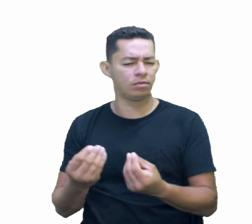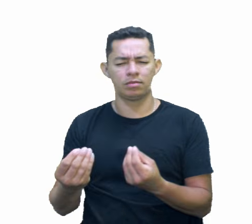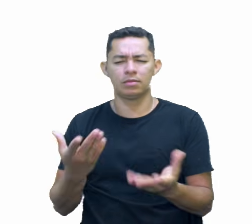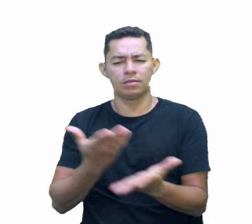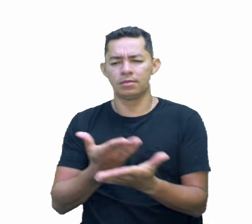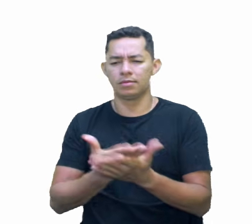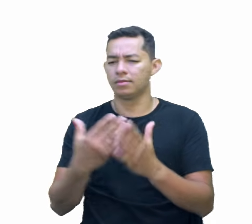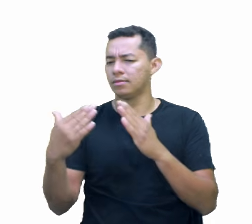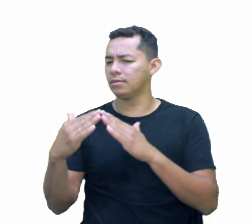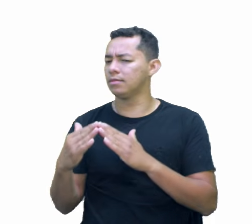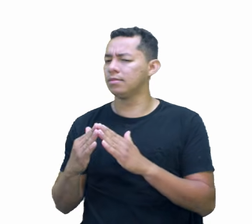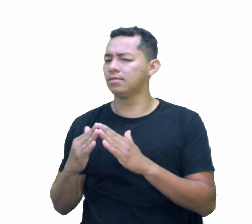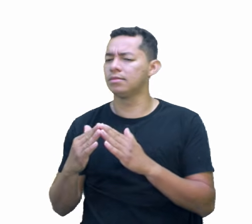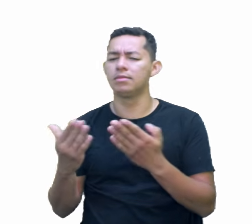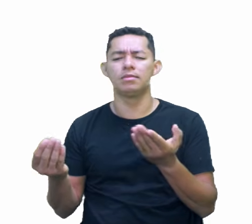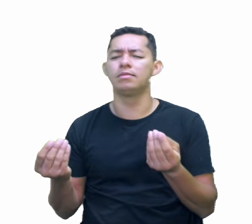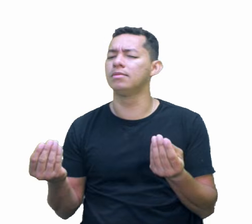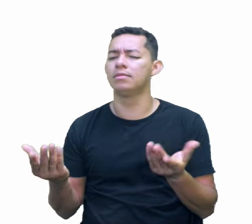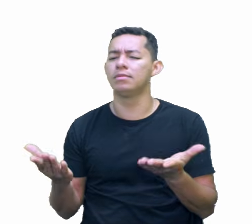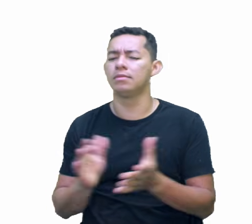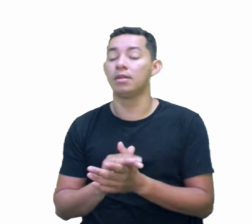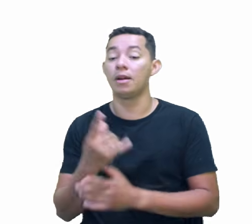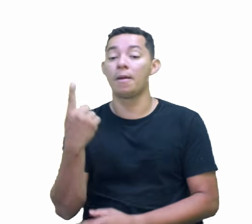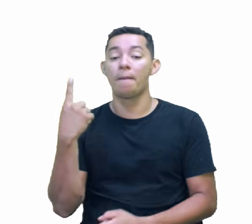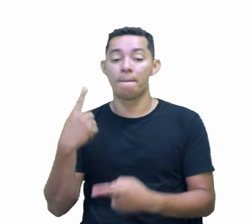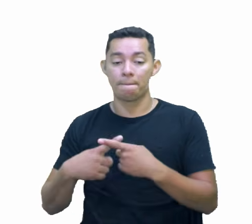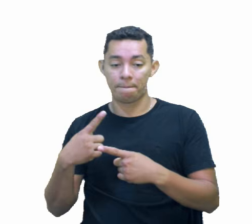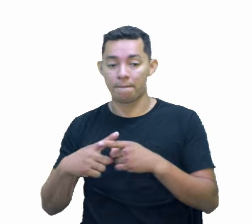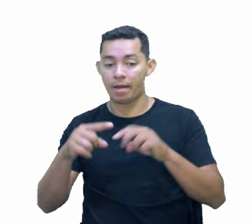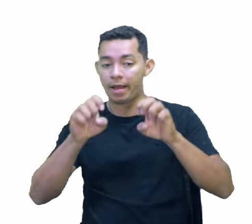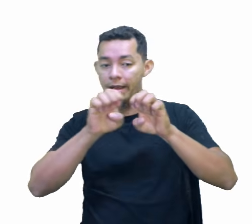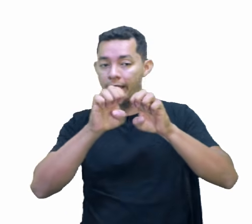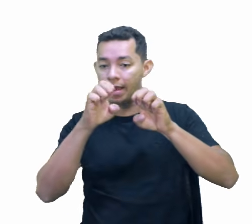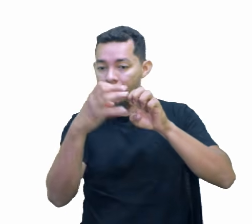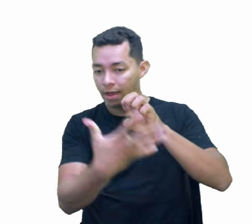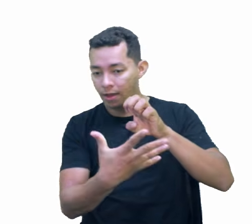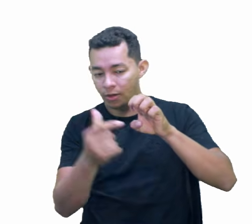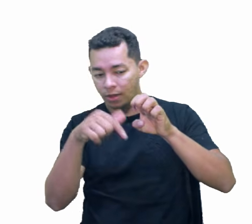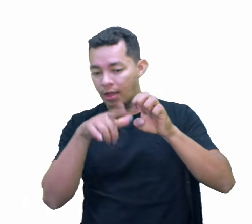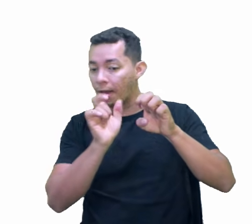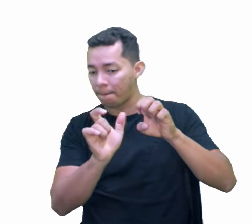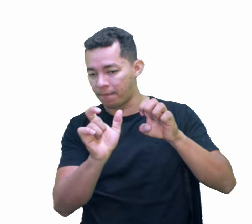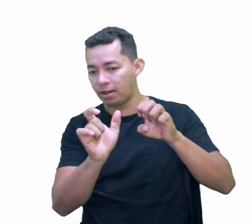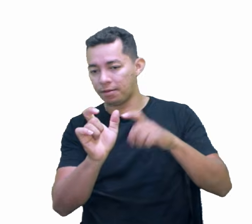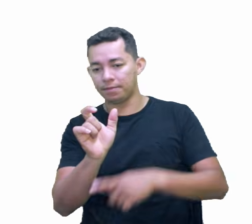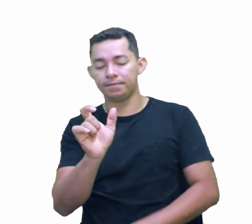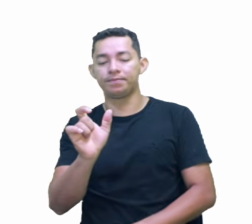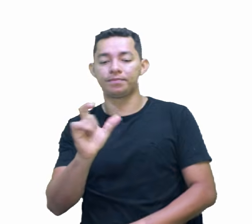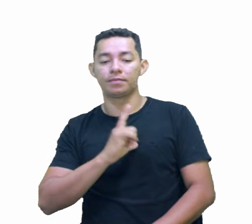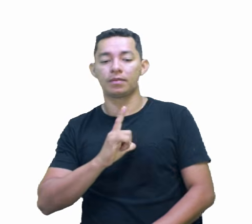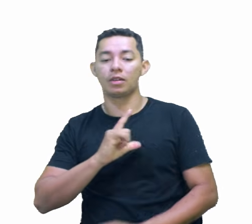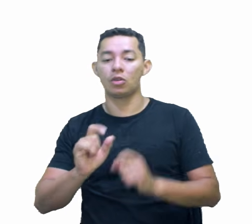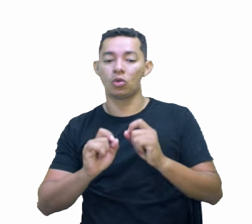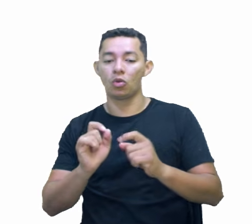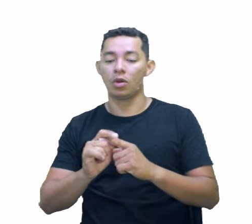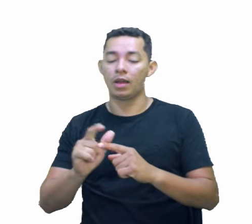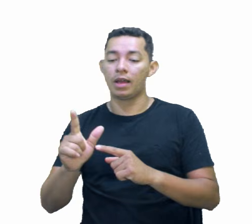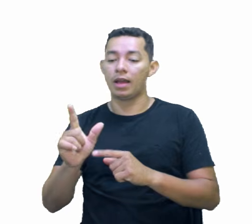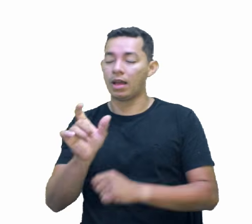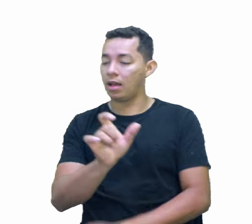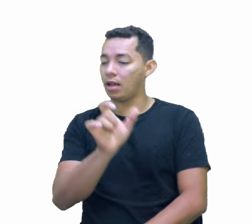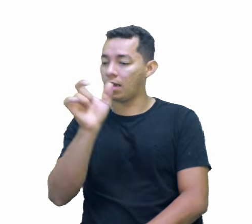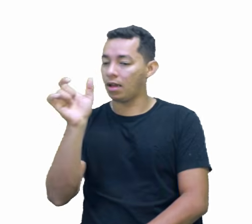que esse nome, estudo da casa? É porque o termo ecologia, ele vem de uma